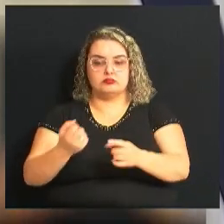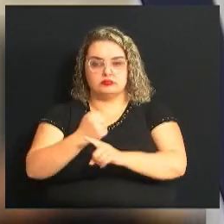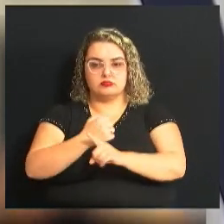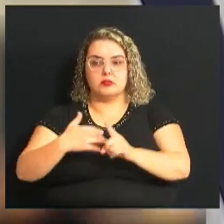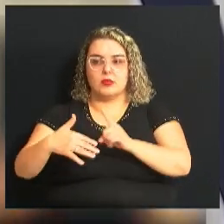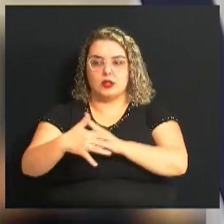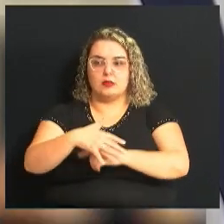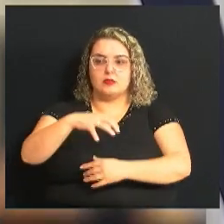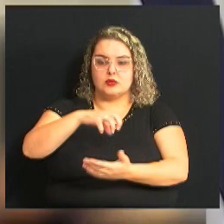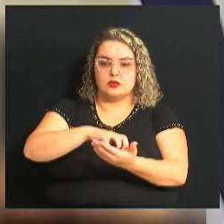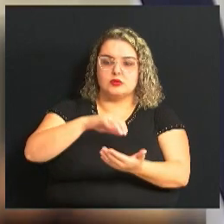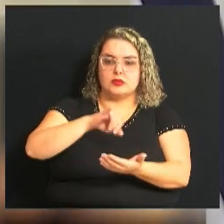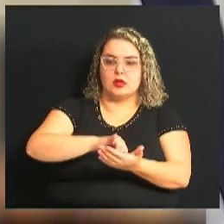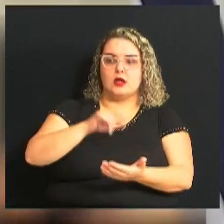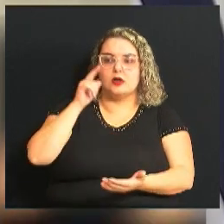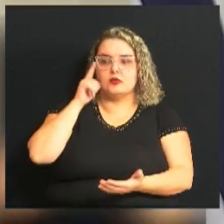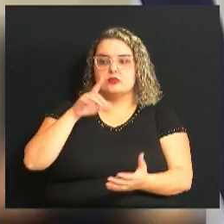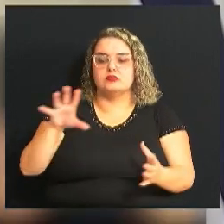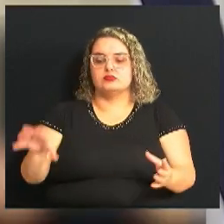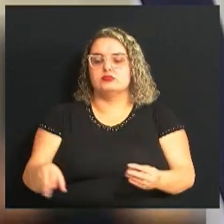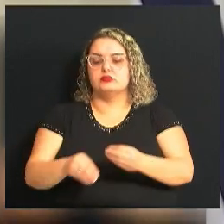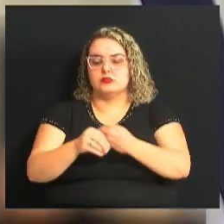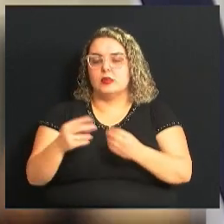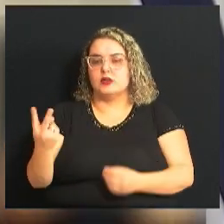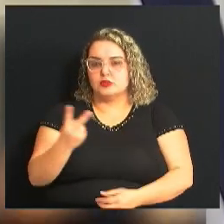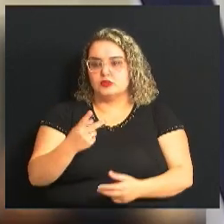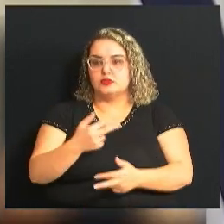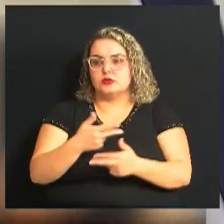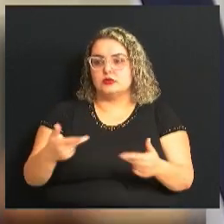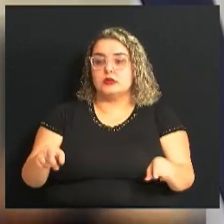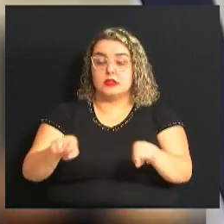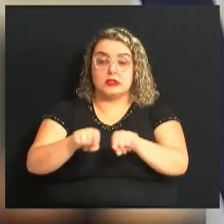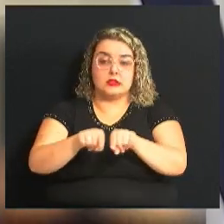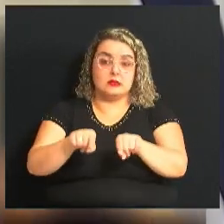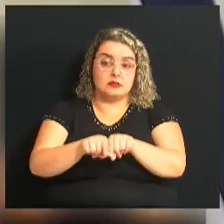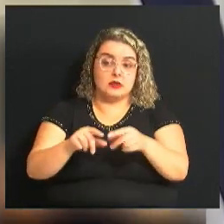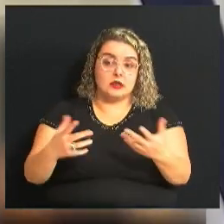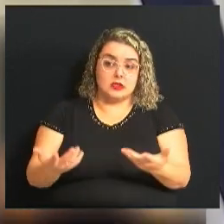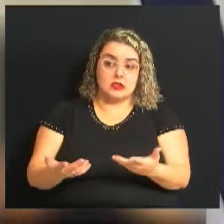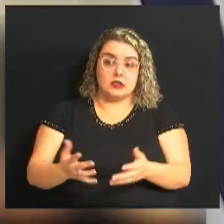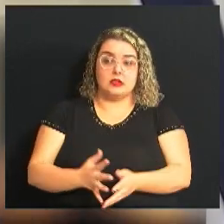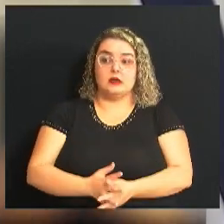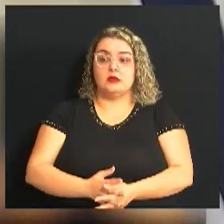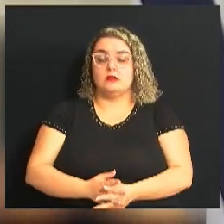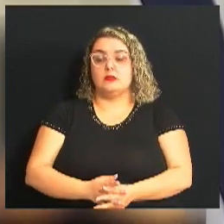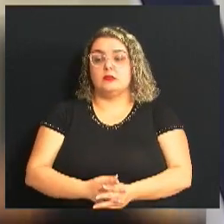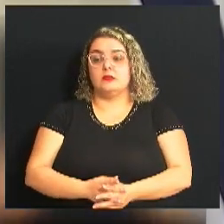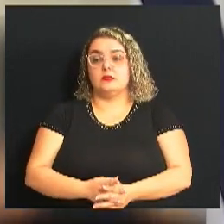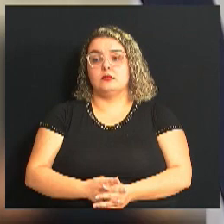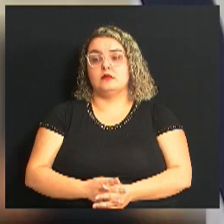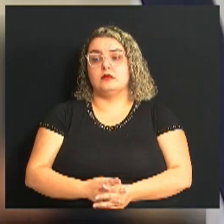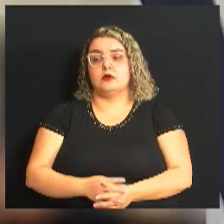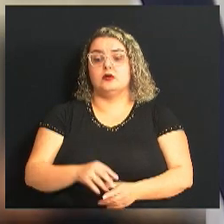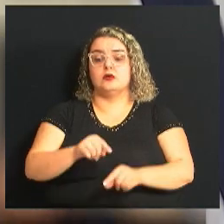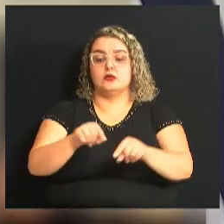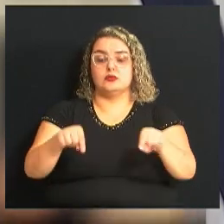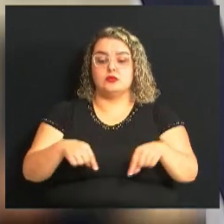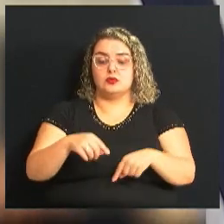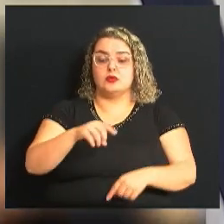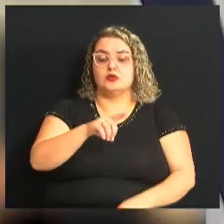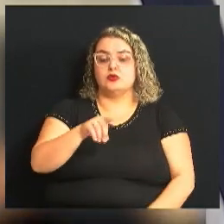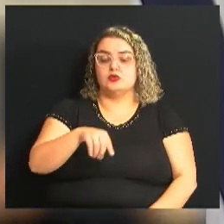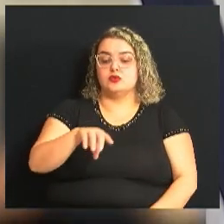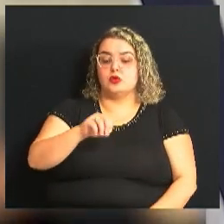e assim a gente consegue juntar as duas coisas. E também levando em questão o zoneamento que precisa ser